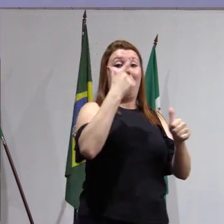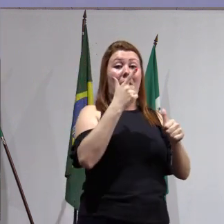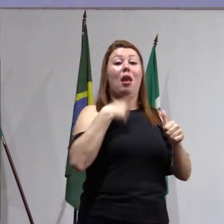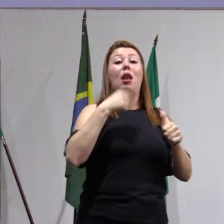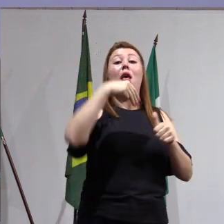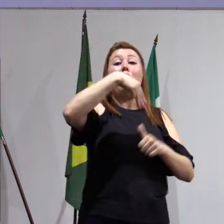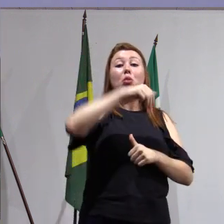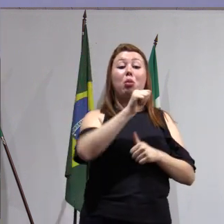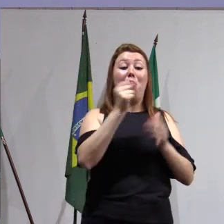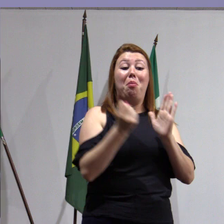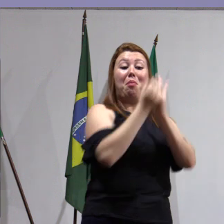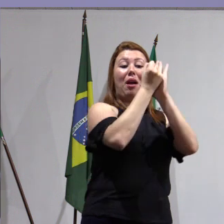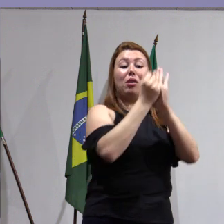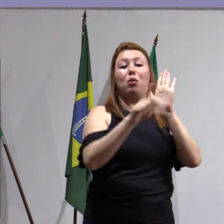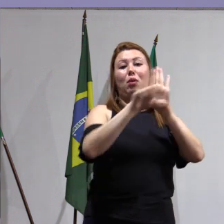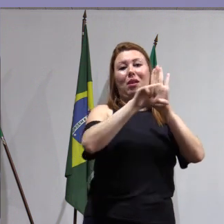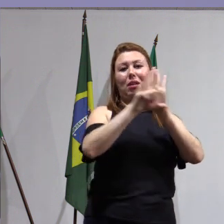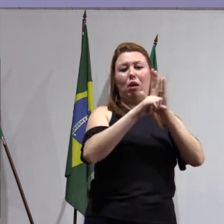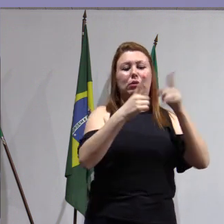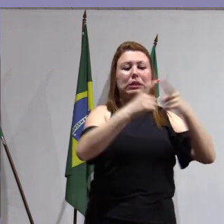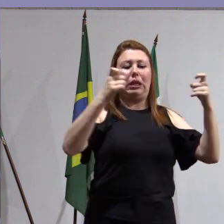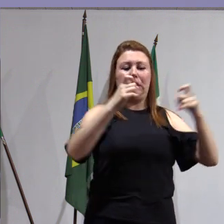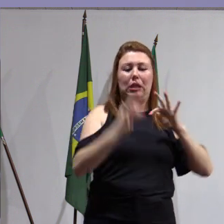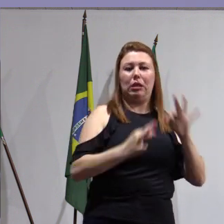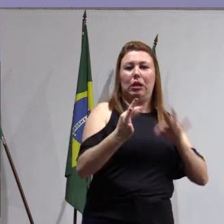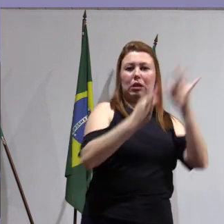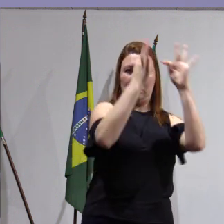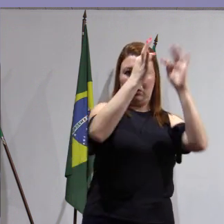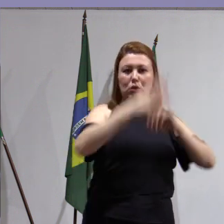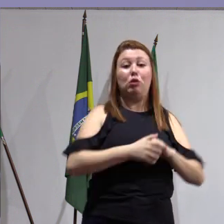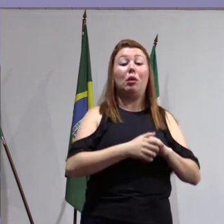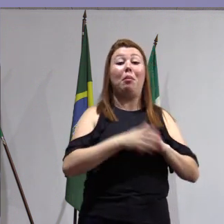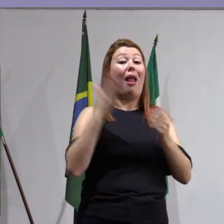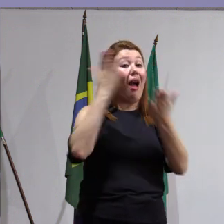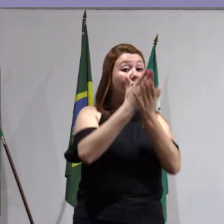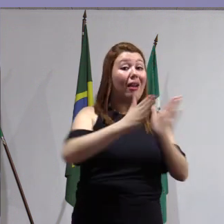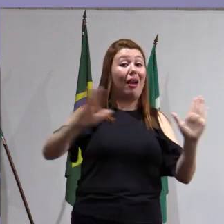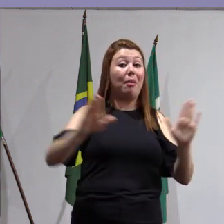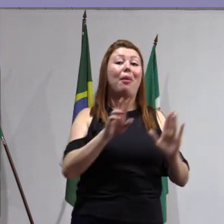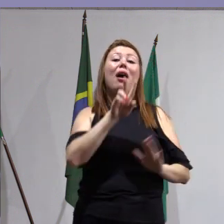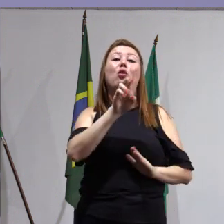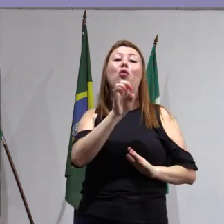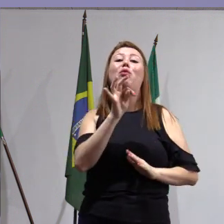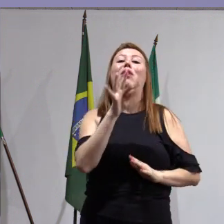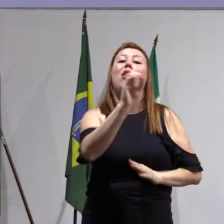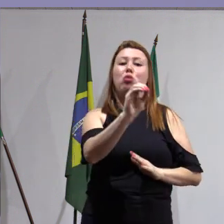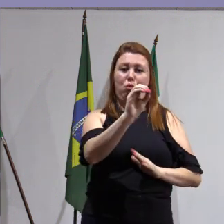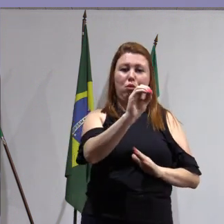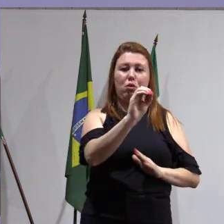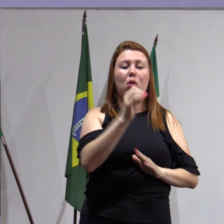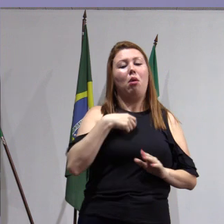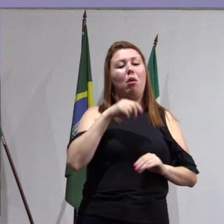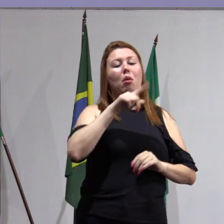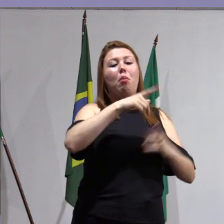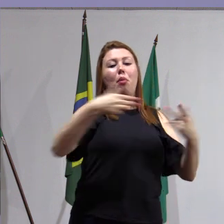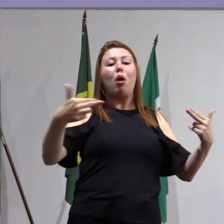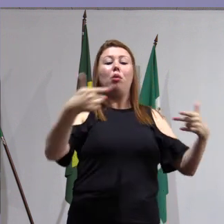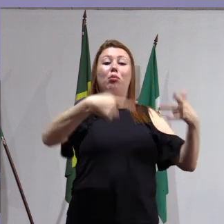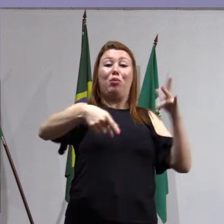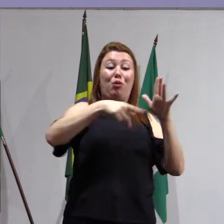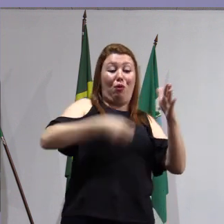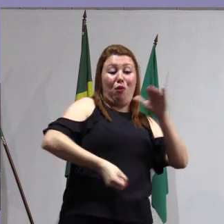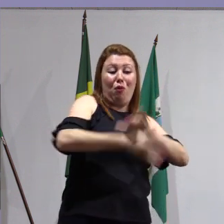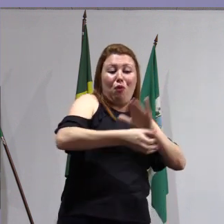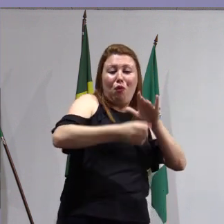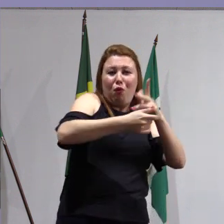Ciência e Tecnologia, no afastamento do veto que houve na lei dos fundos patrimoniais, e vem buscando o fortalecimento